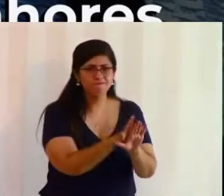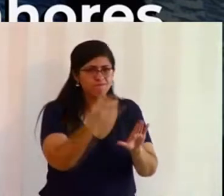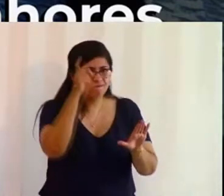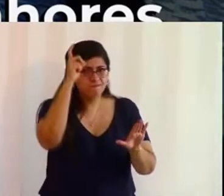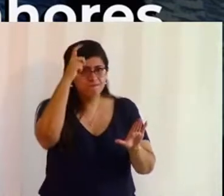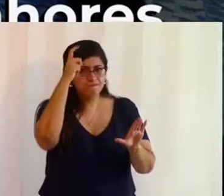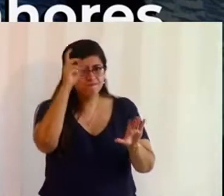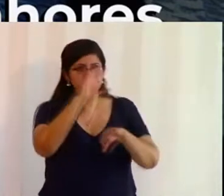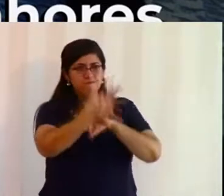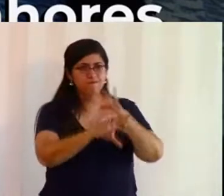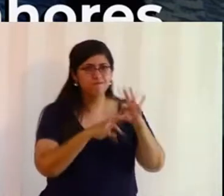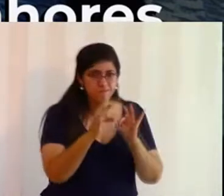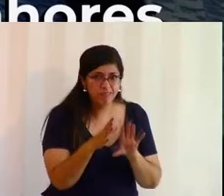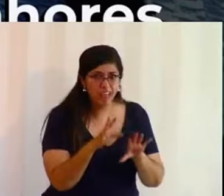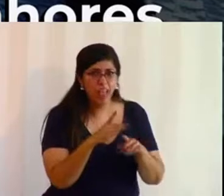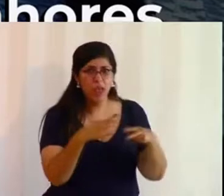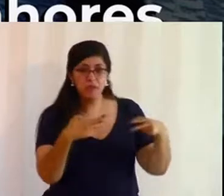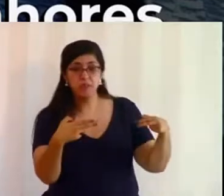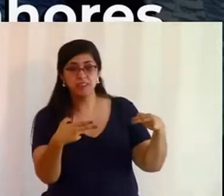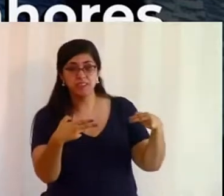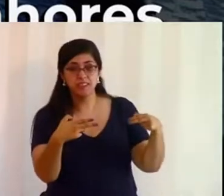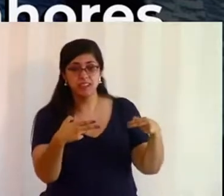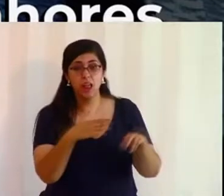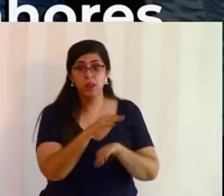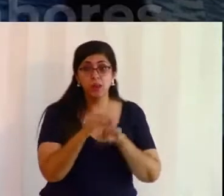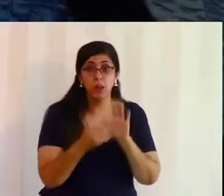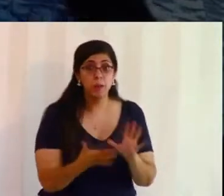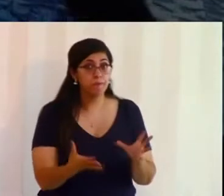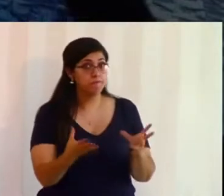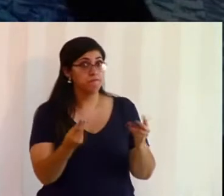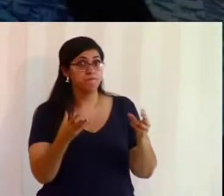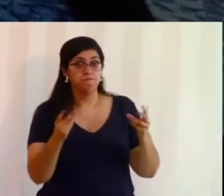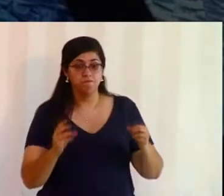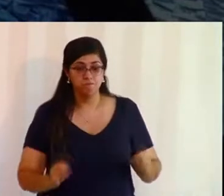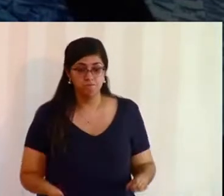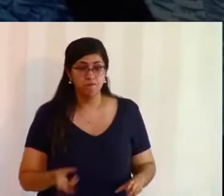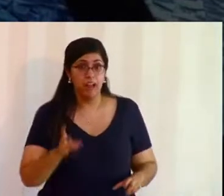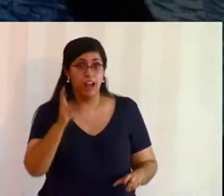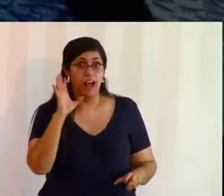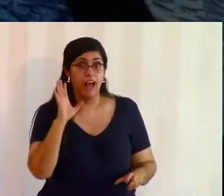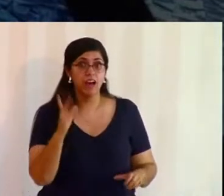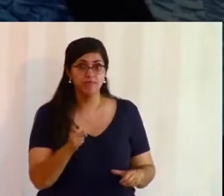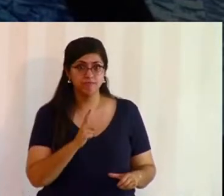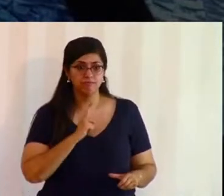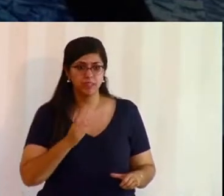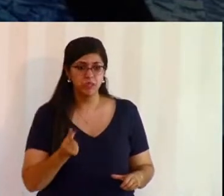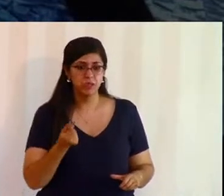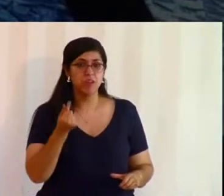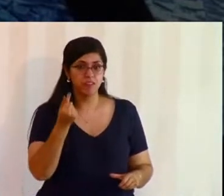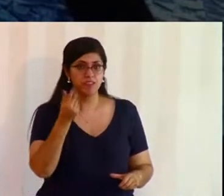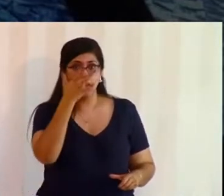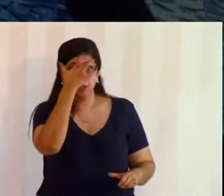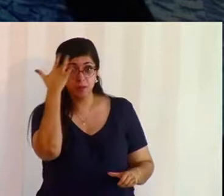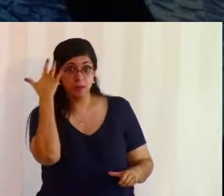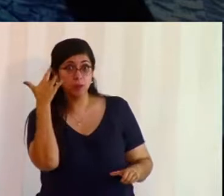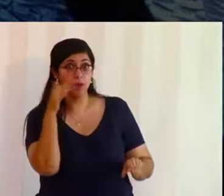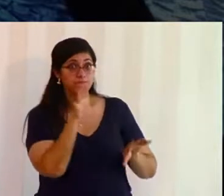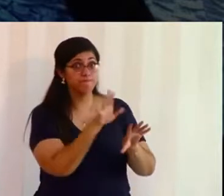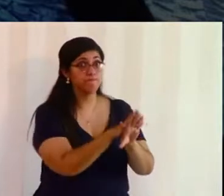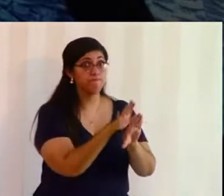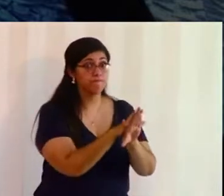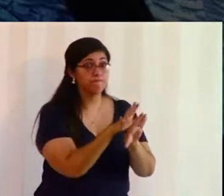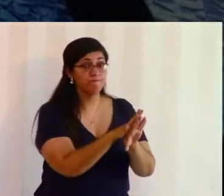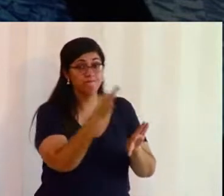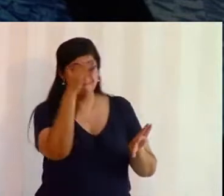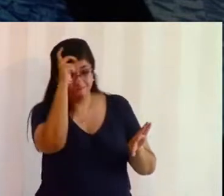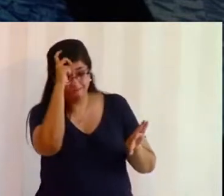a qual, adivinhando, dava grande lucro aos seus senhores. Seguindo a Paulo e a nós, clamava dizendo: estes